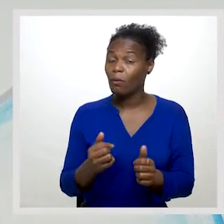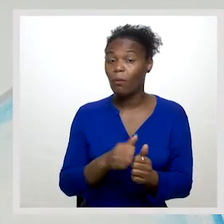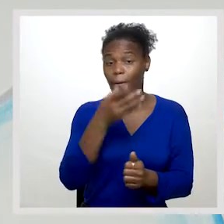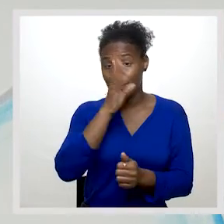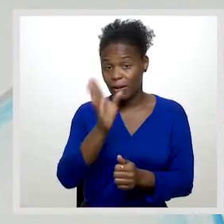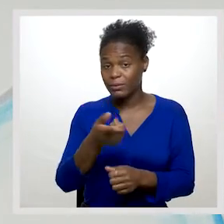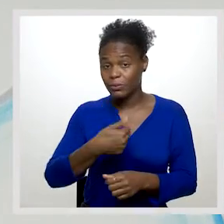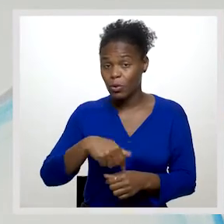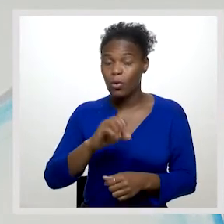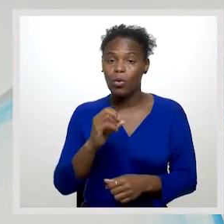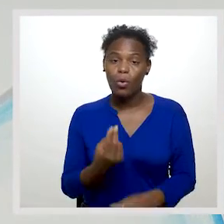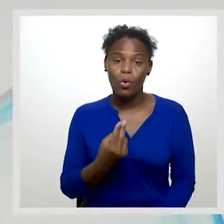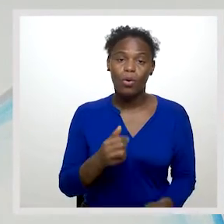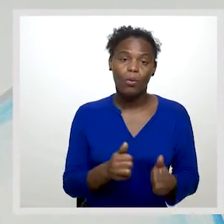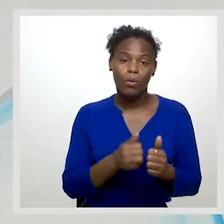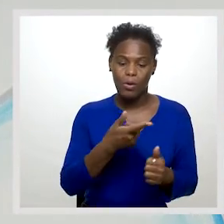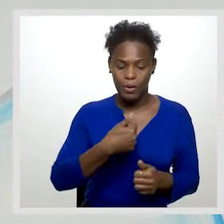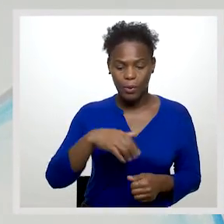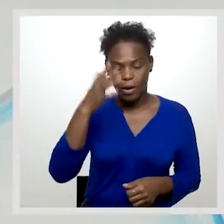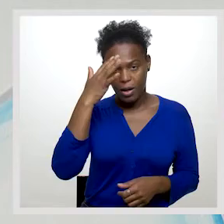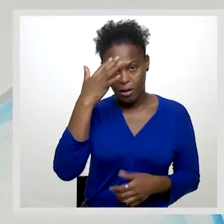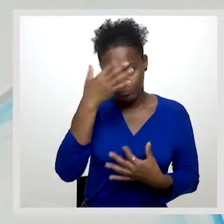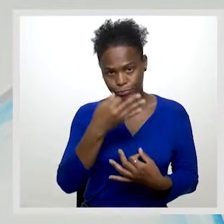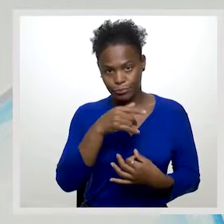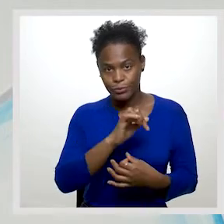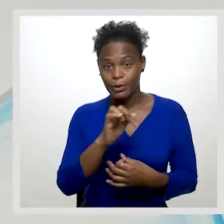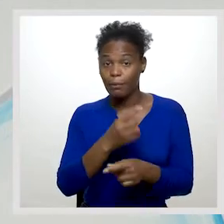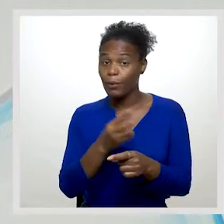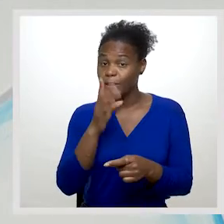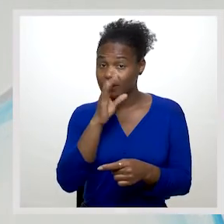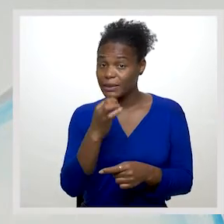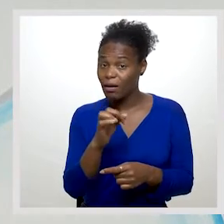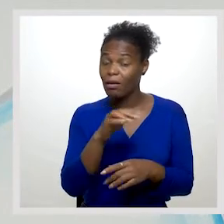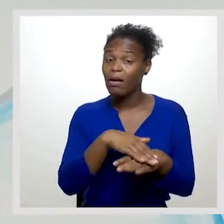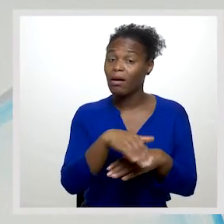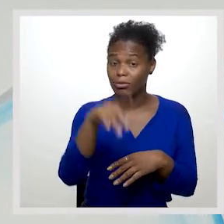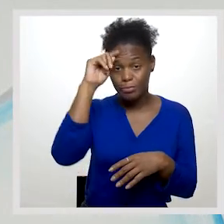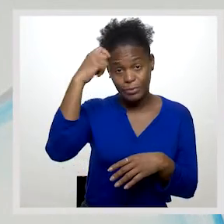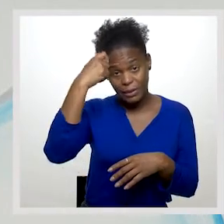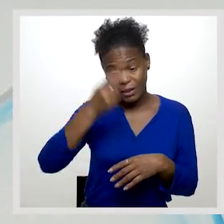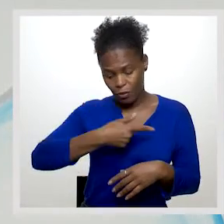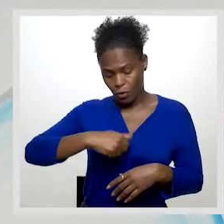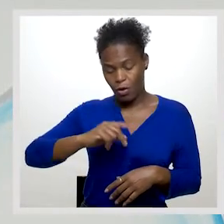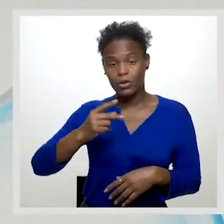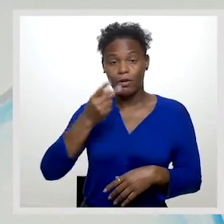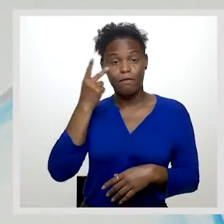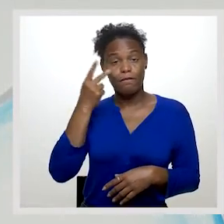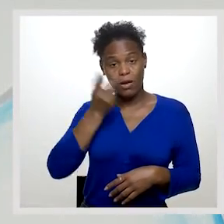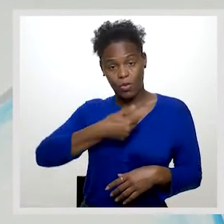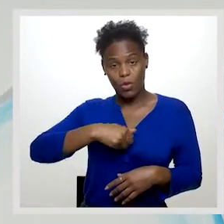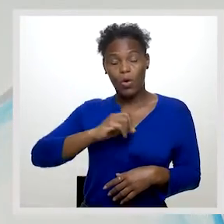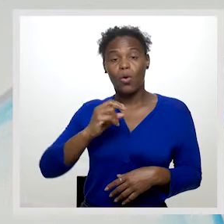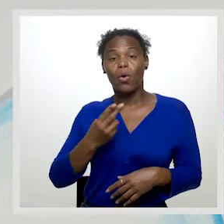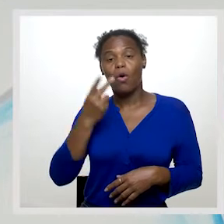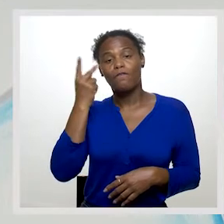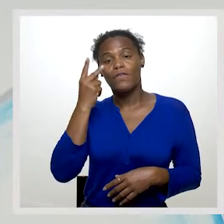ou então com a nossa atitude, porque senão estamos a pôr em causa a nossa própria vida, ou a